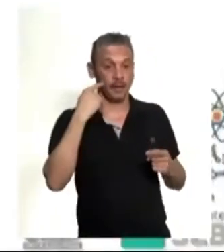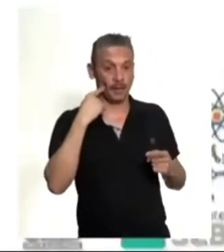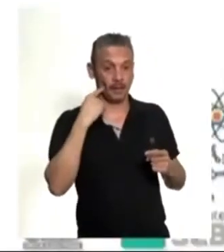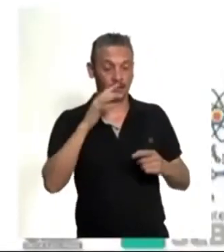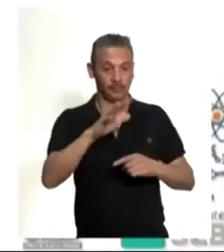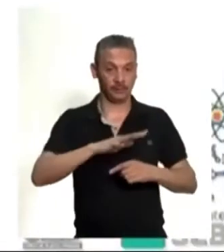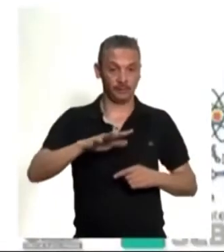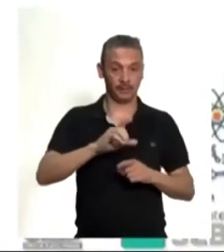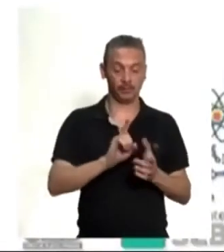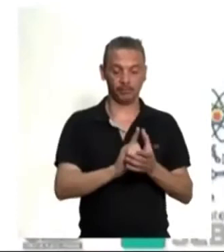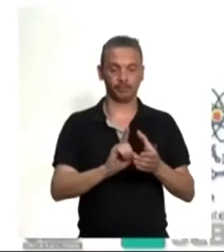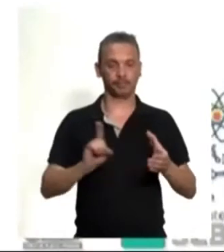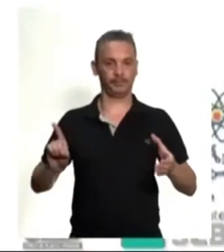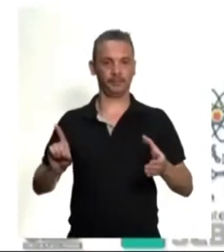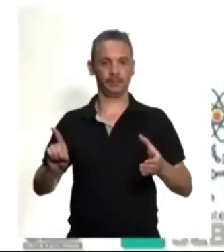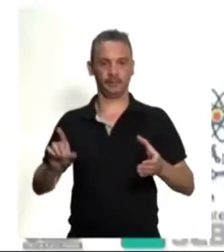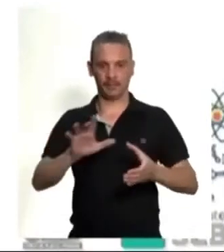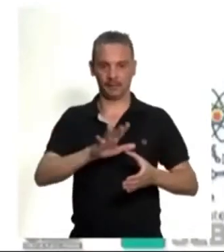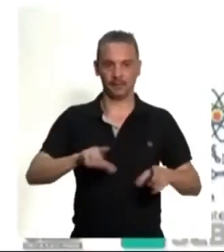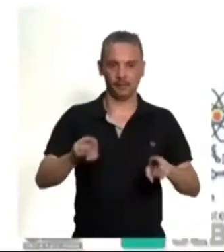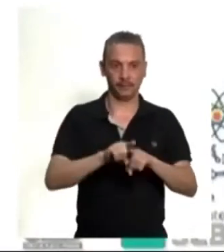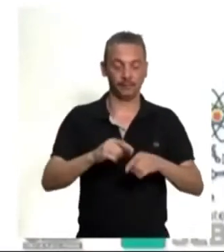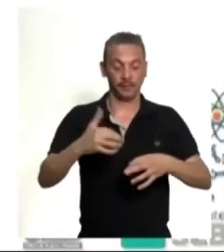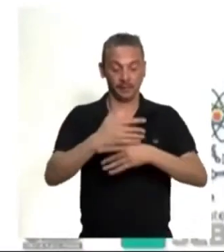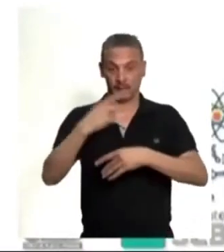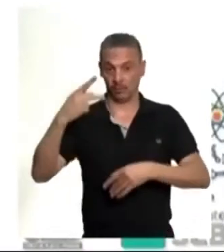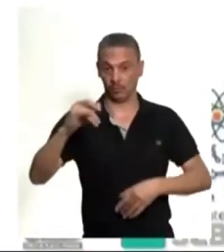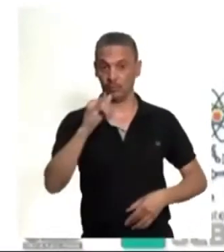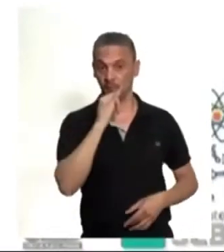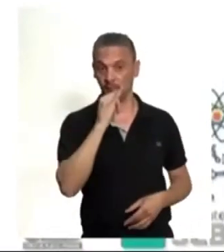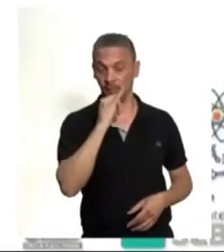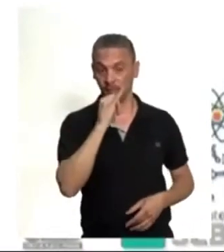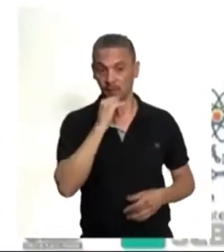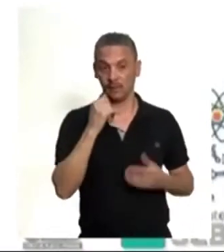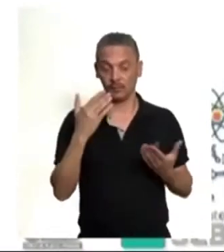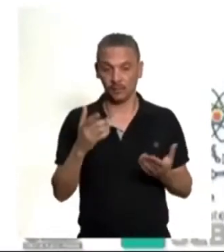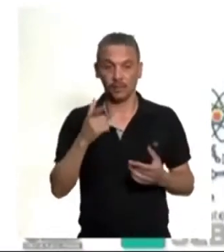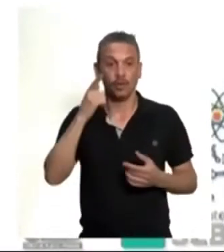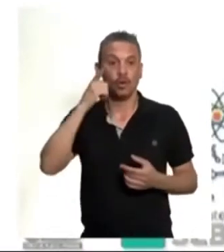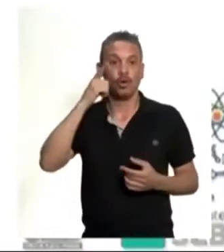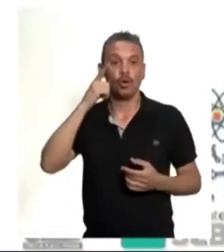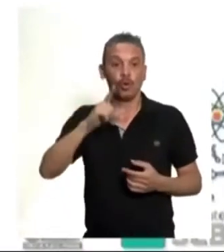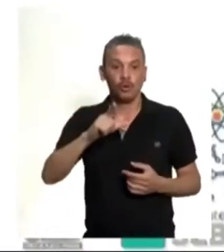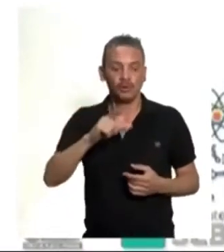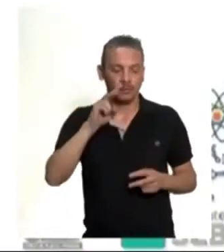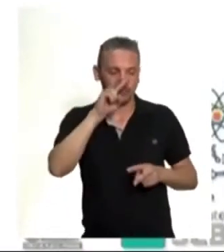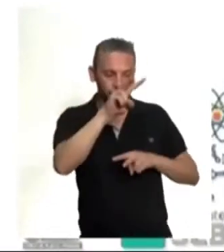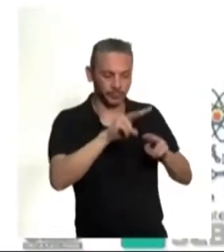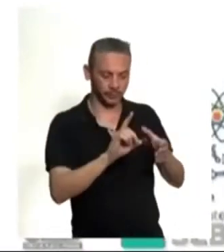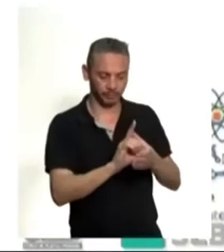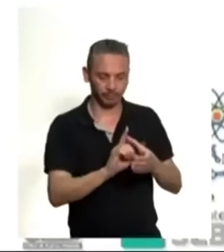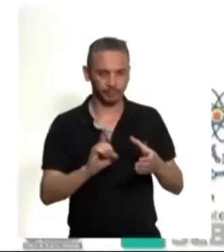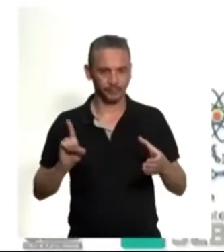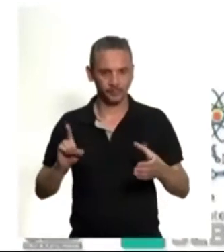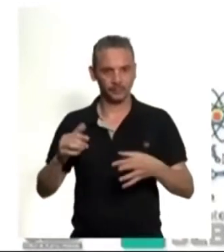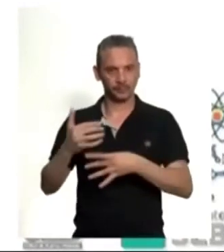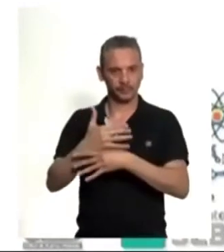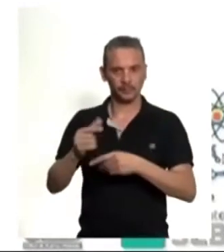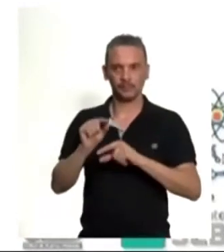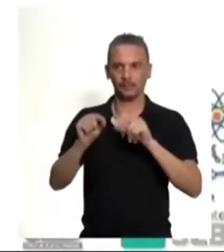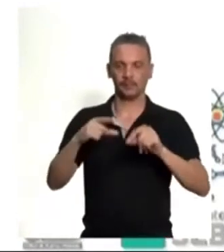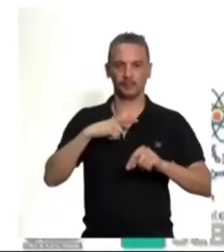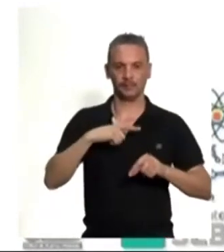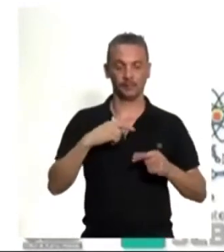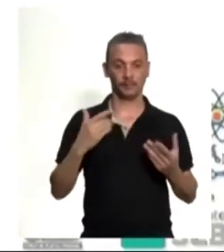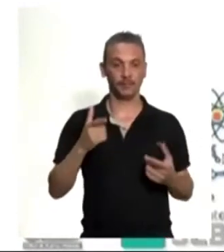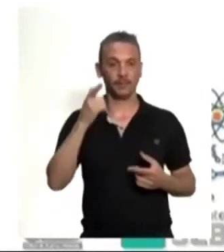socioespacial. O que é segregação? A sua cidade, galera, você consegue enxergar a sua cidade segregada? Existem áreas